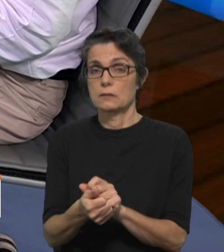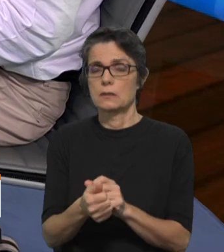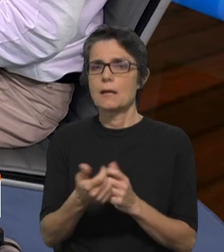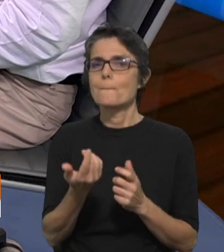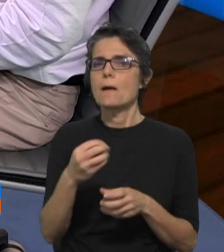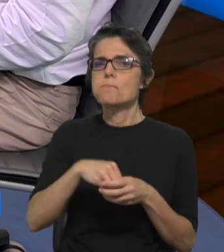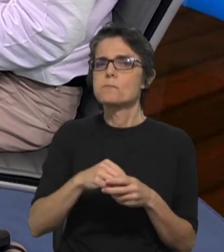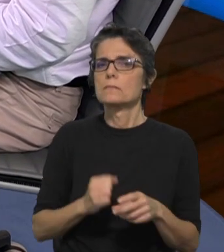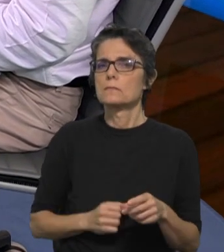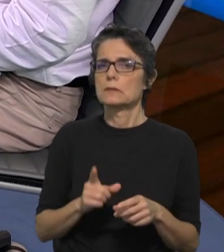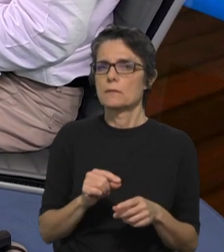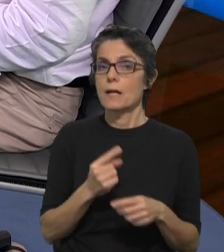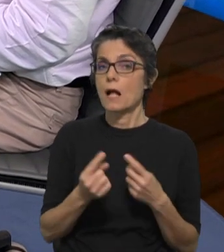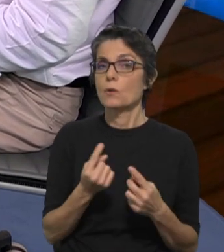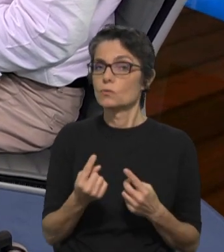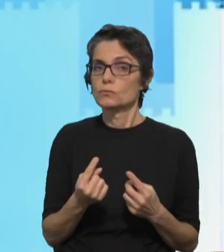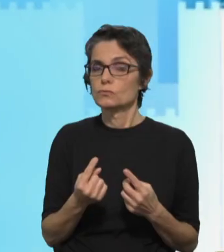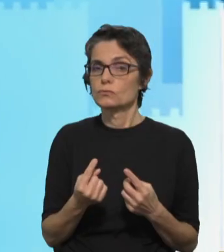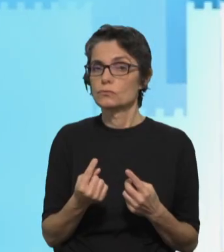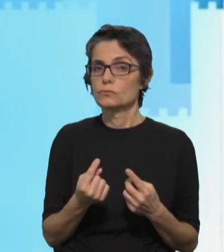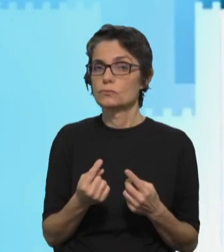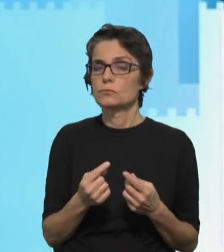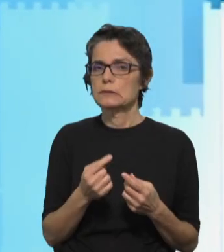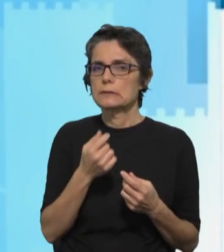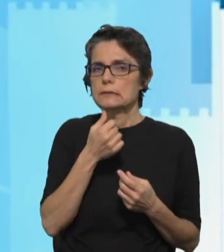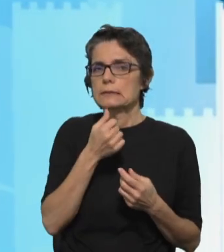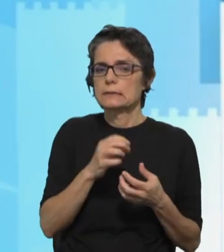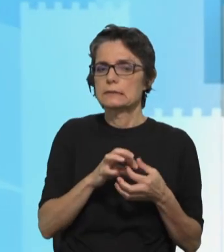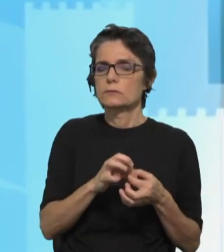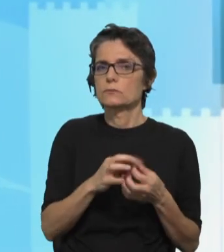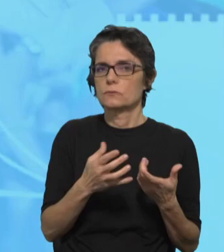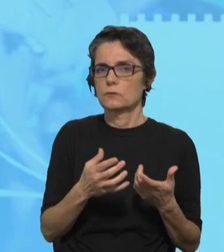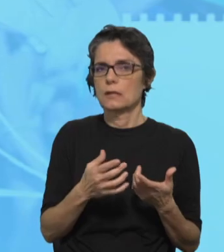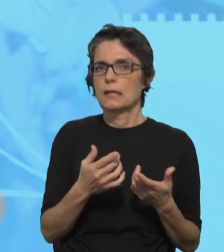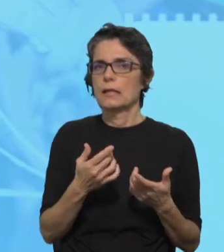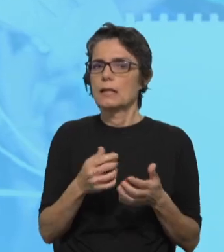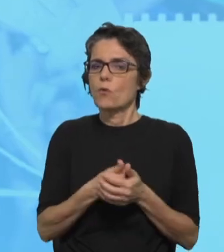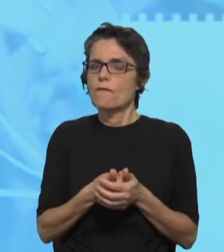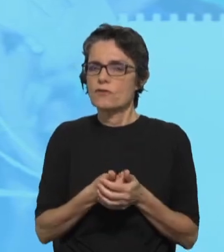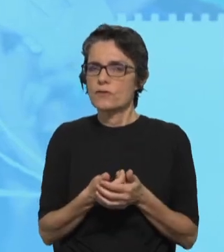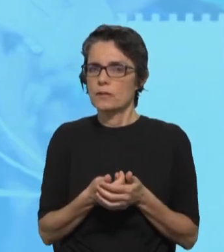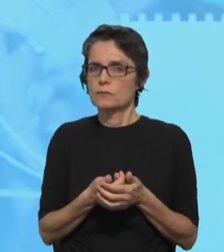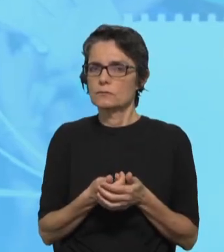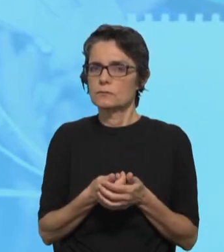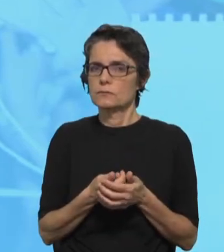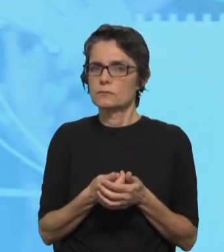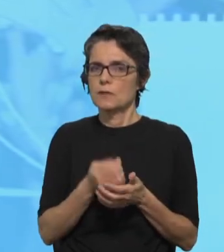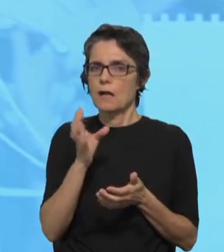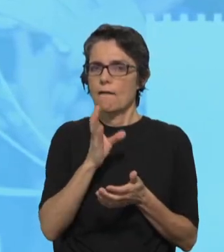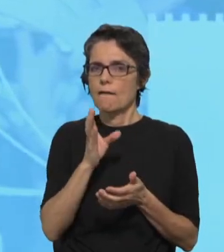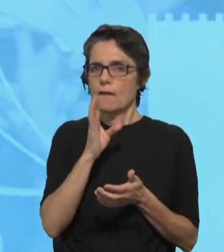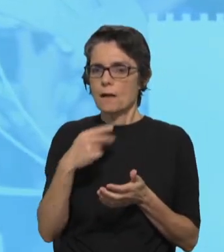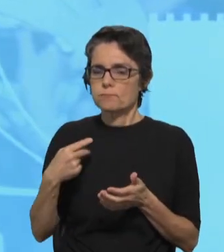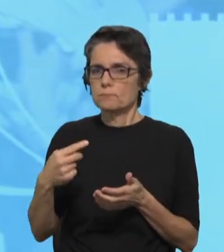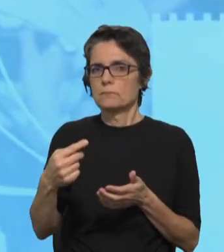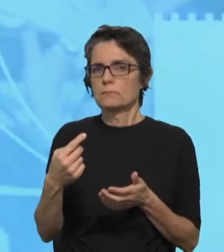católicos, aqueles que se juntaram também e que associaram um bocadinho a vivência de um evangelho mais autêntico àquela de lutar